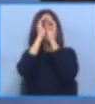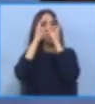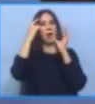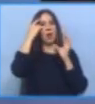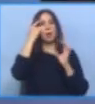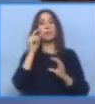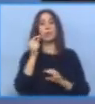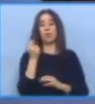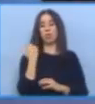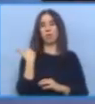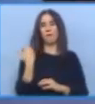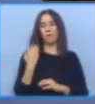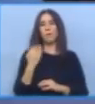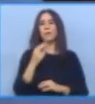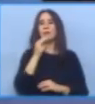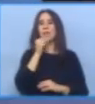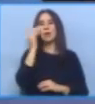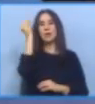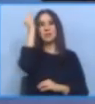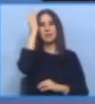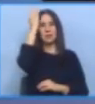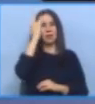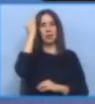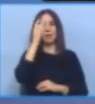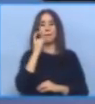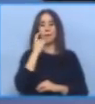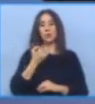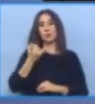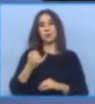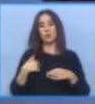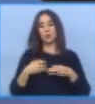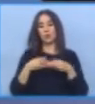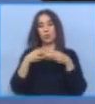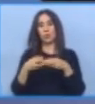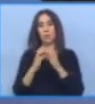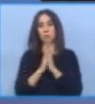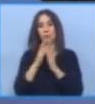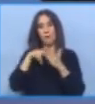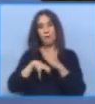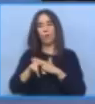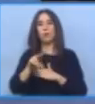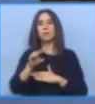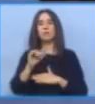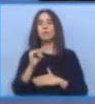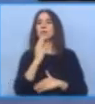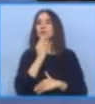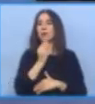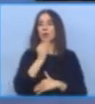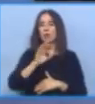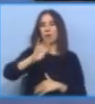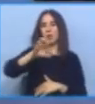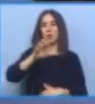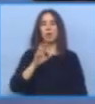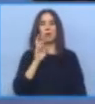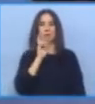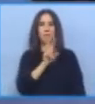recentemente estive na Terra Santa, logo a seguir à Páscoa fui com um grupo da paróquia até Israel e é